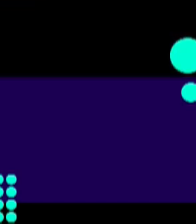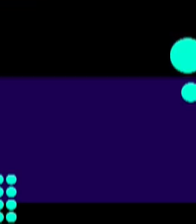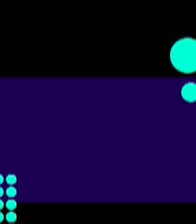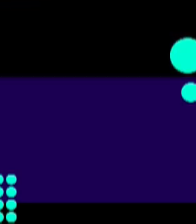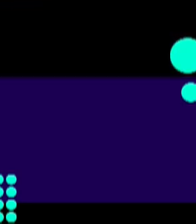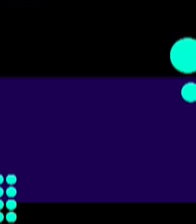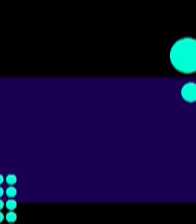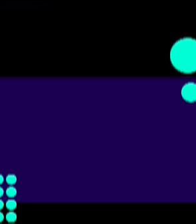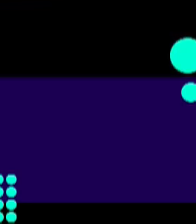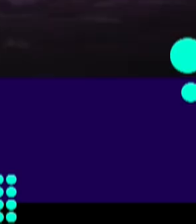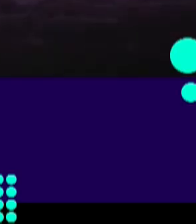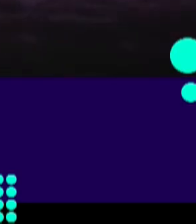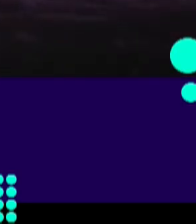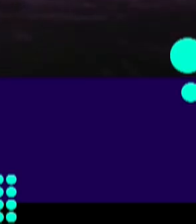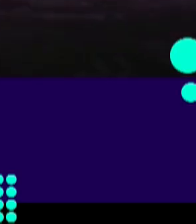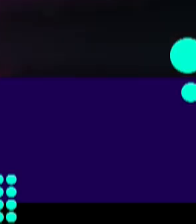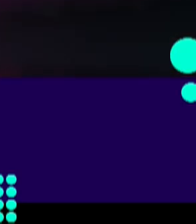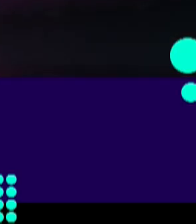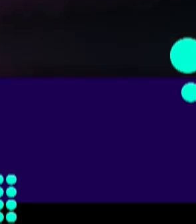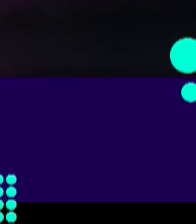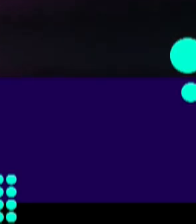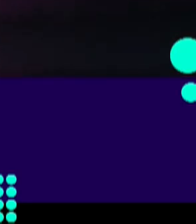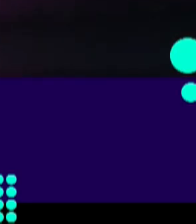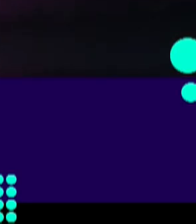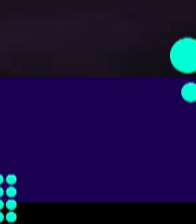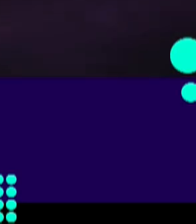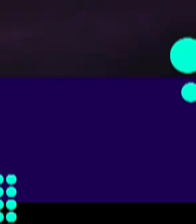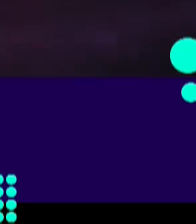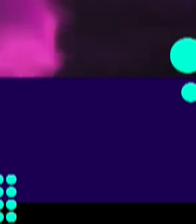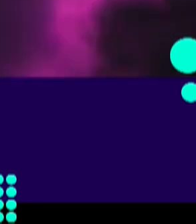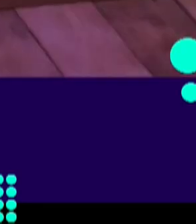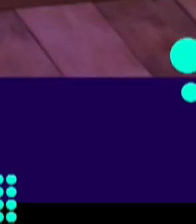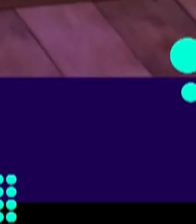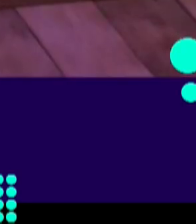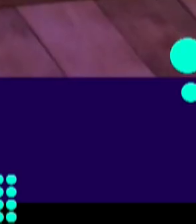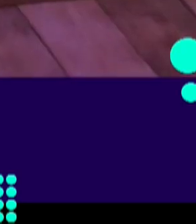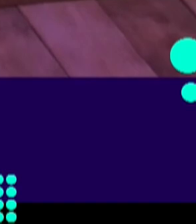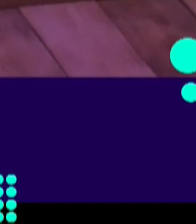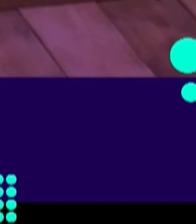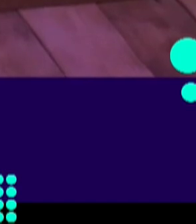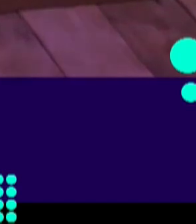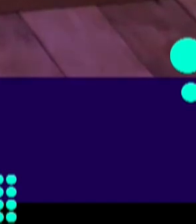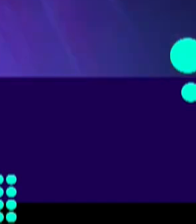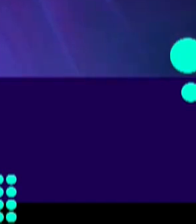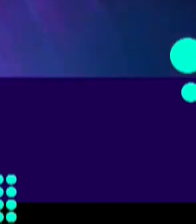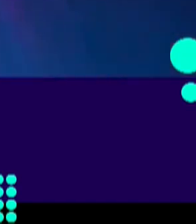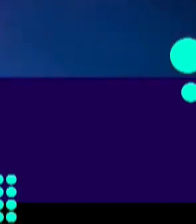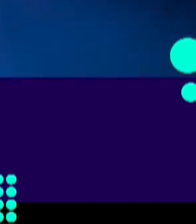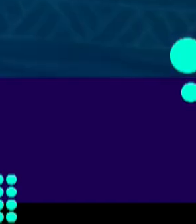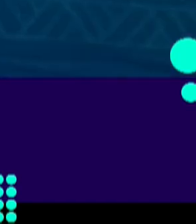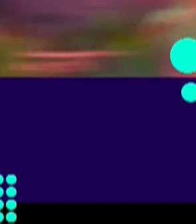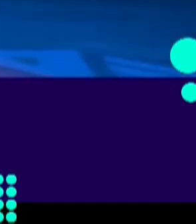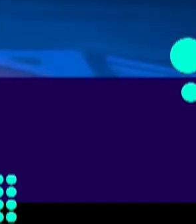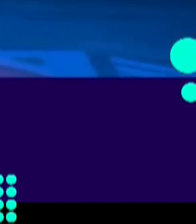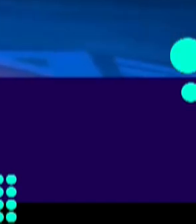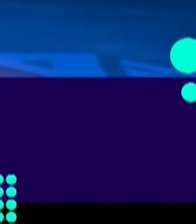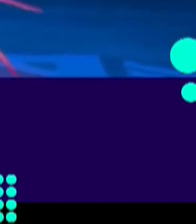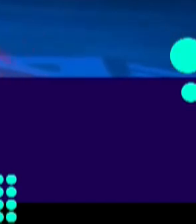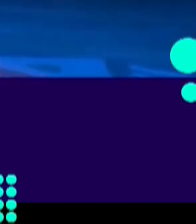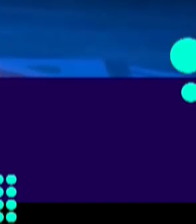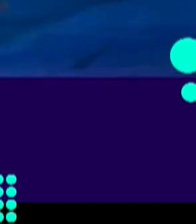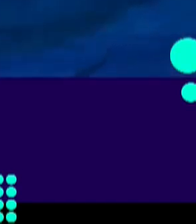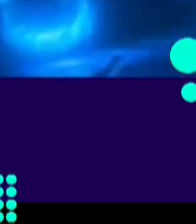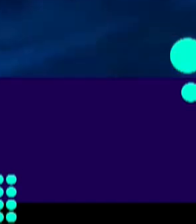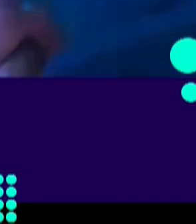Encontre a sua força. Uma humana nunca vai quebrar o feitiço. Que saudade do monstro de lava. Os caminhos. Bora